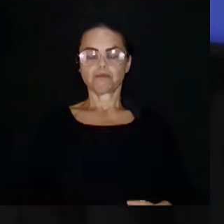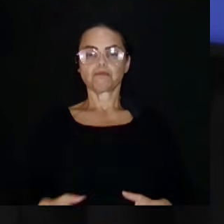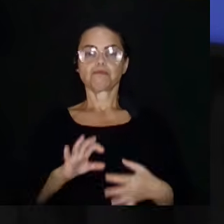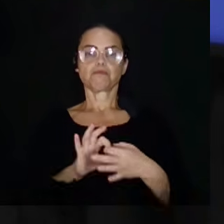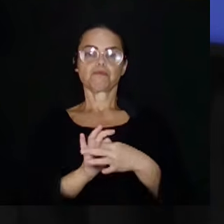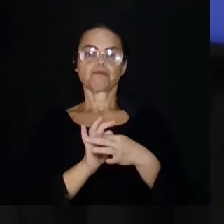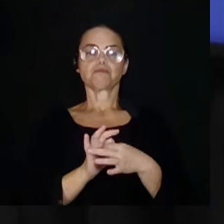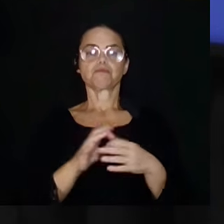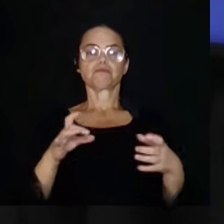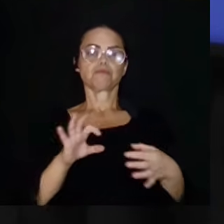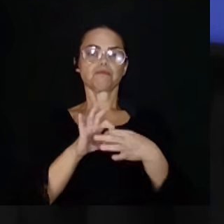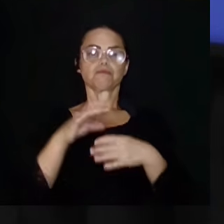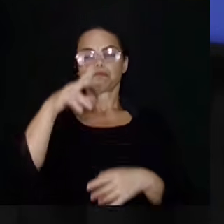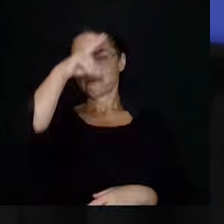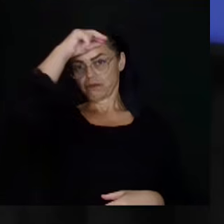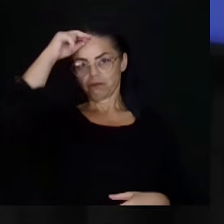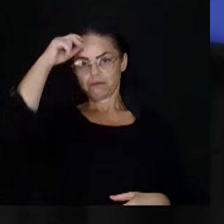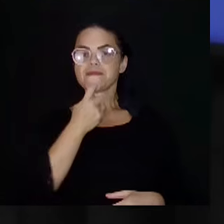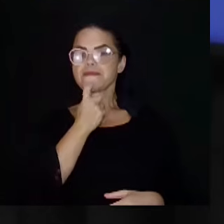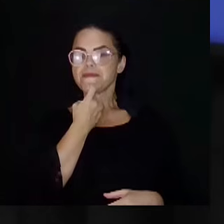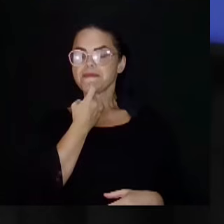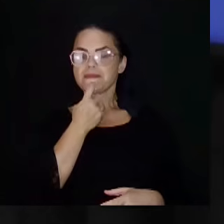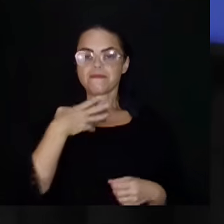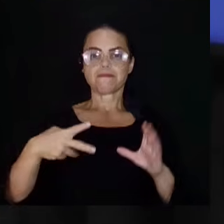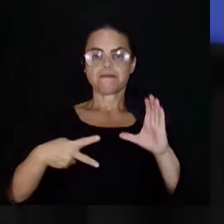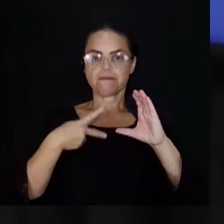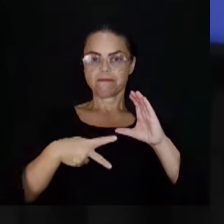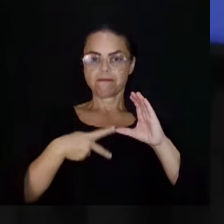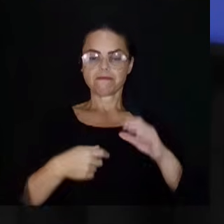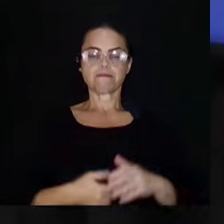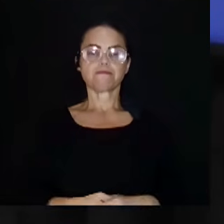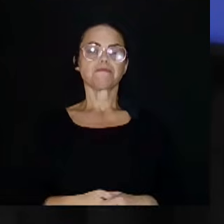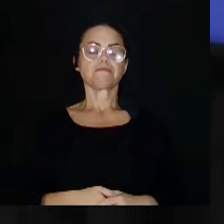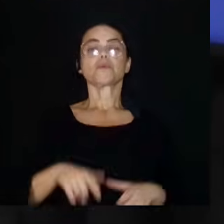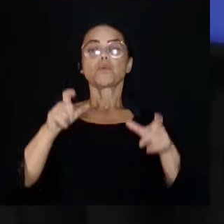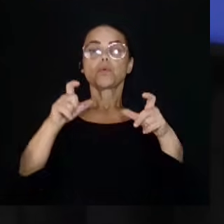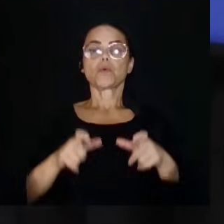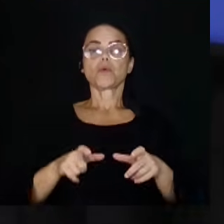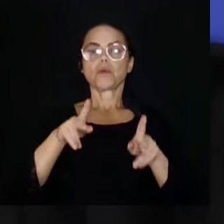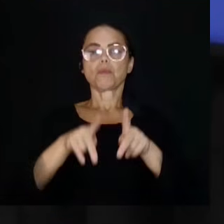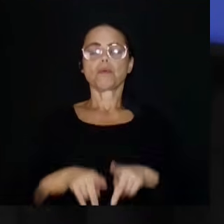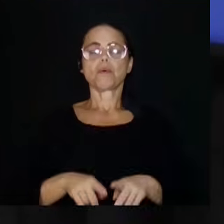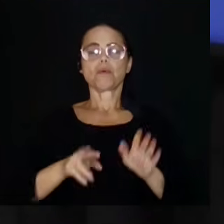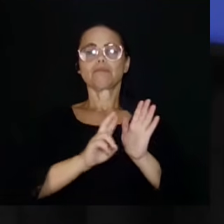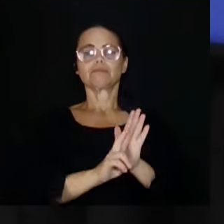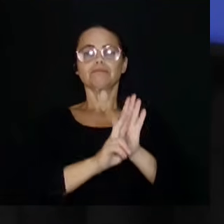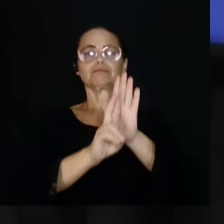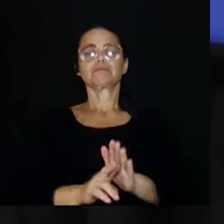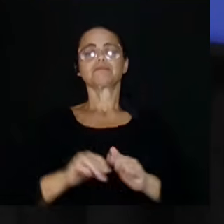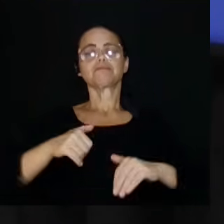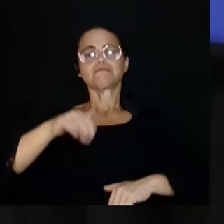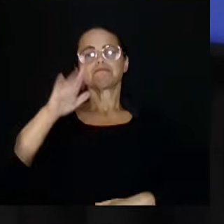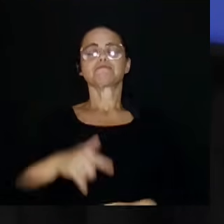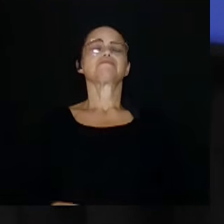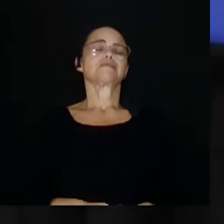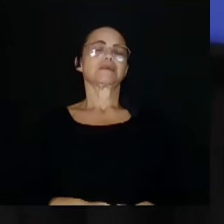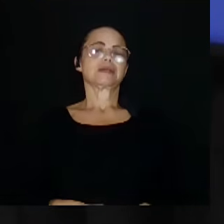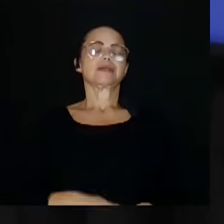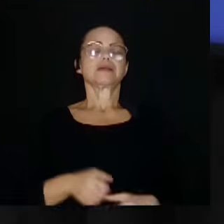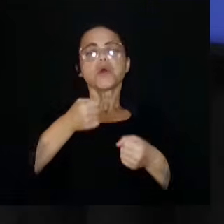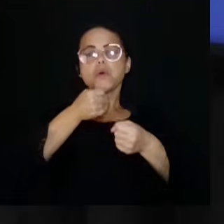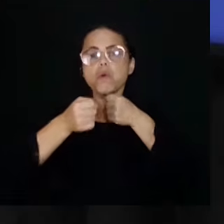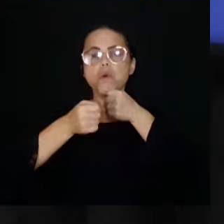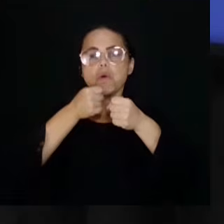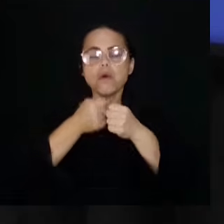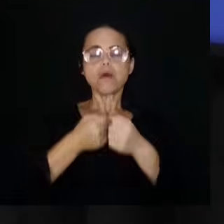de Campinas e a Câmara Municipal, que é a Casa do Povo, representa muito mais que uma série de entrevistas. É um marco